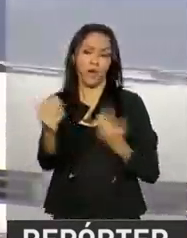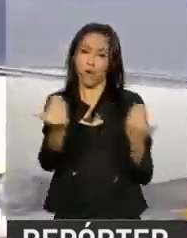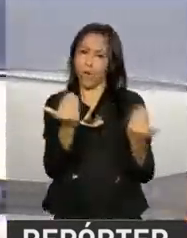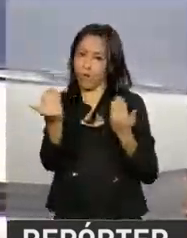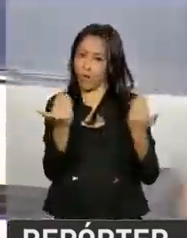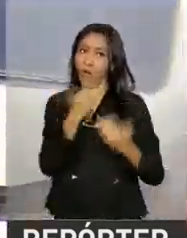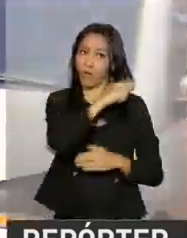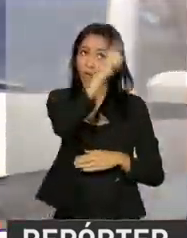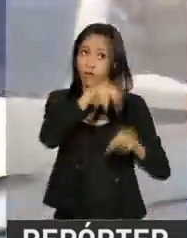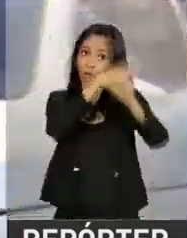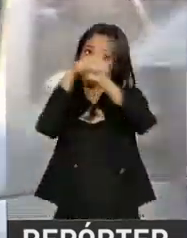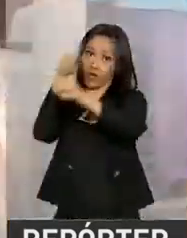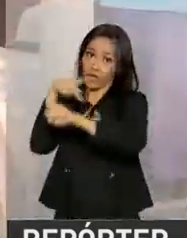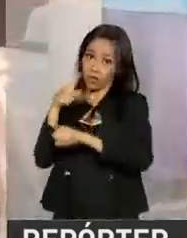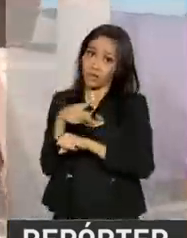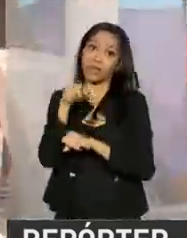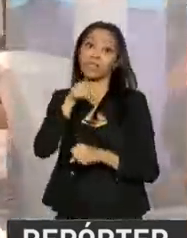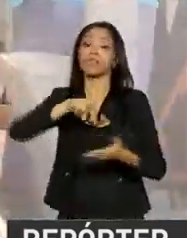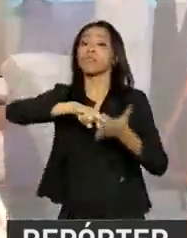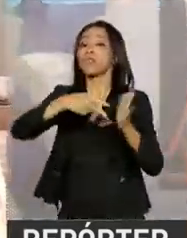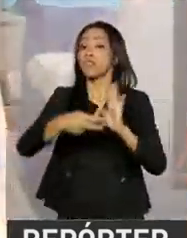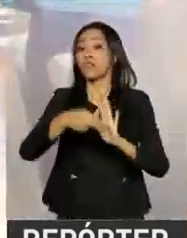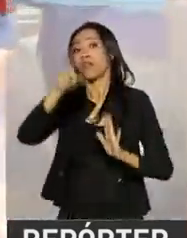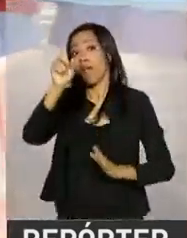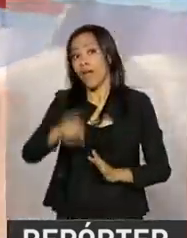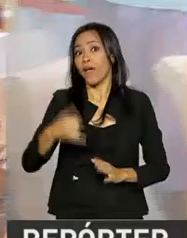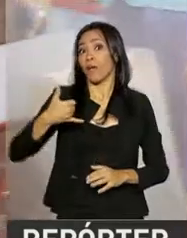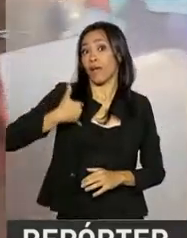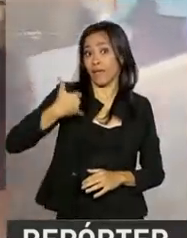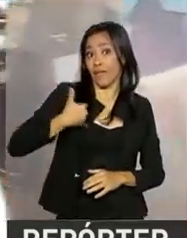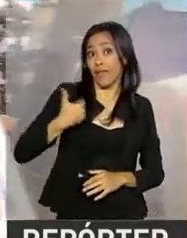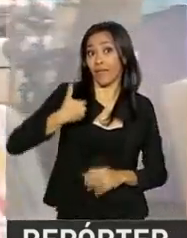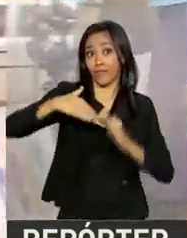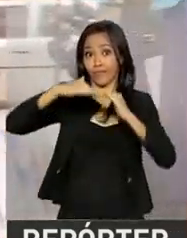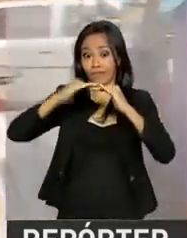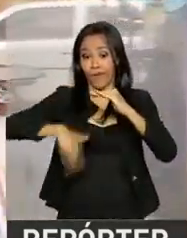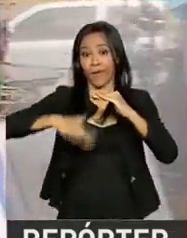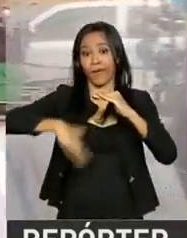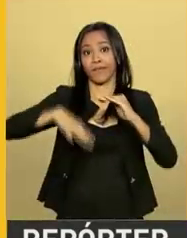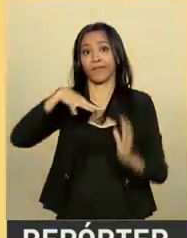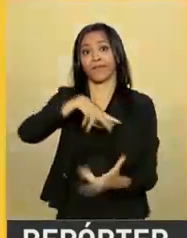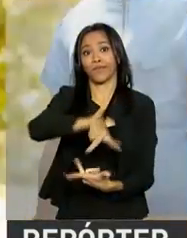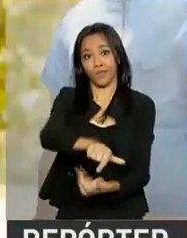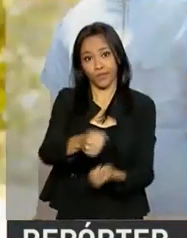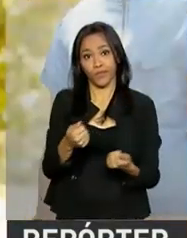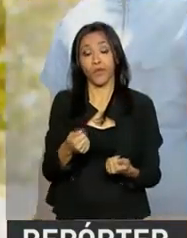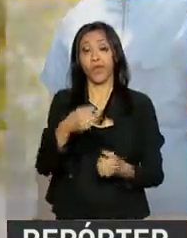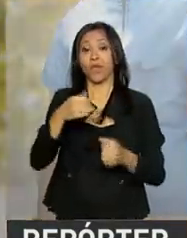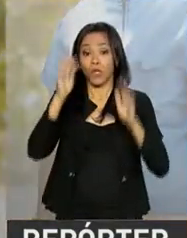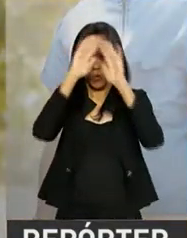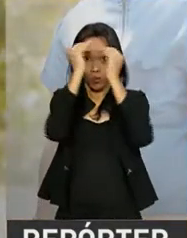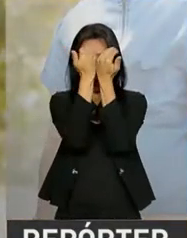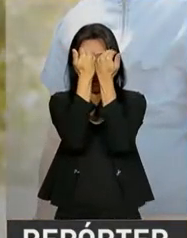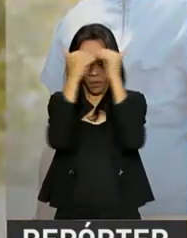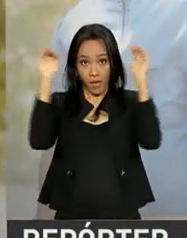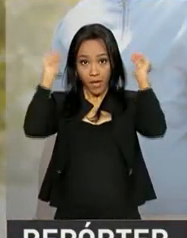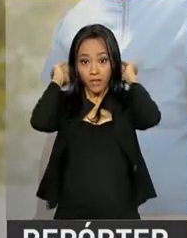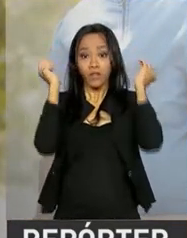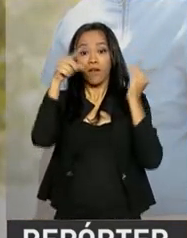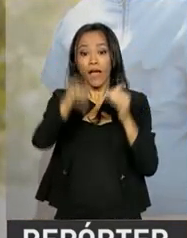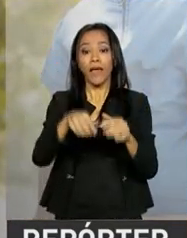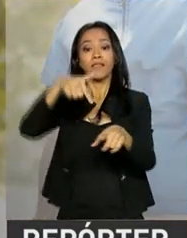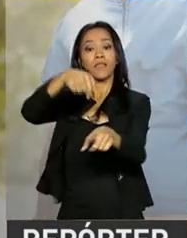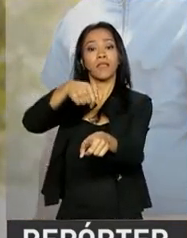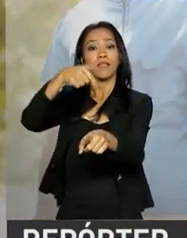com outros países, quer dizer que é uma das idades mais baixas do mundo. No México, a idade média é de